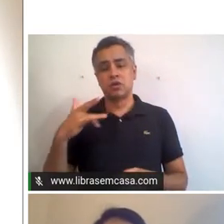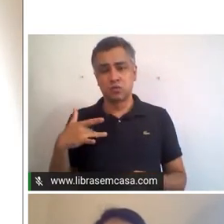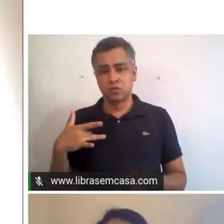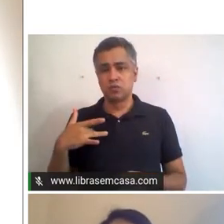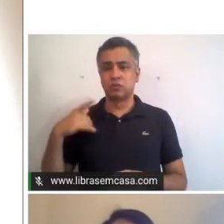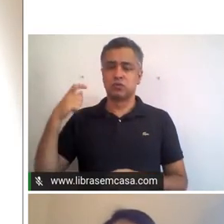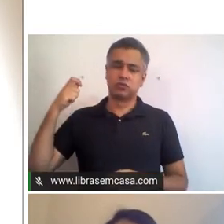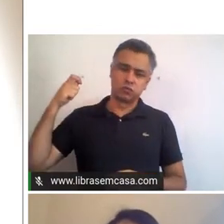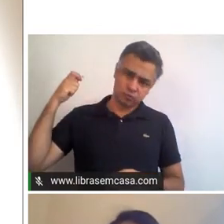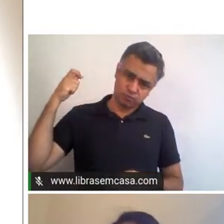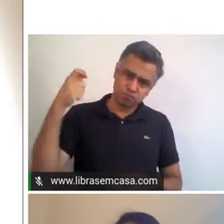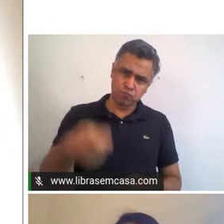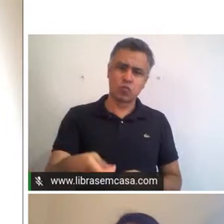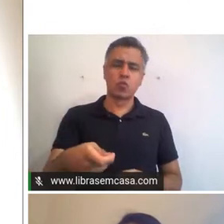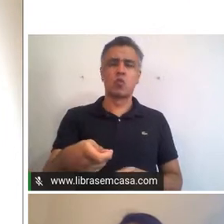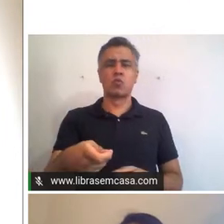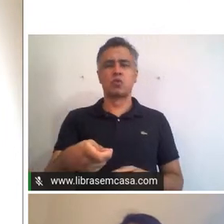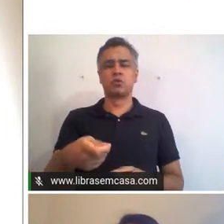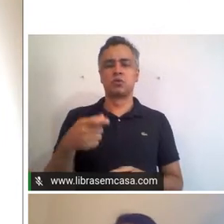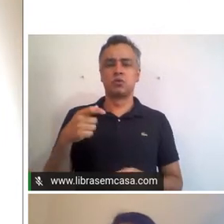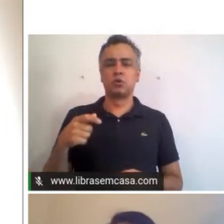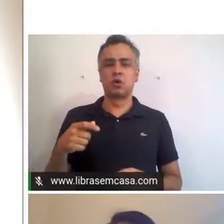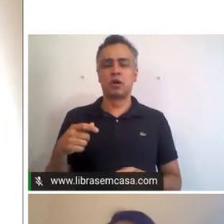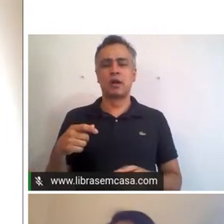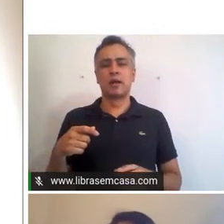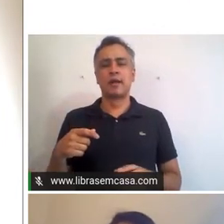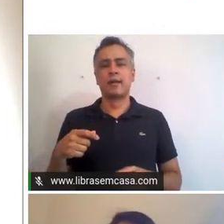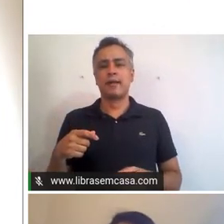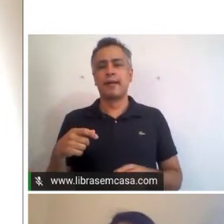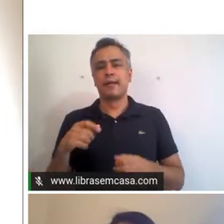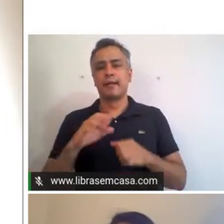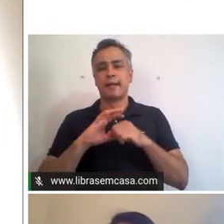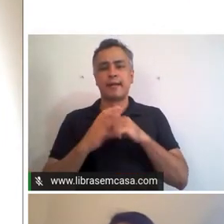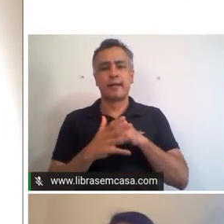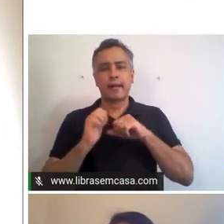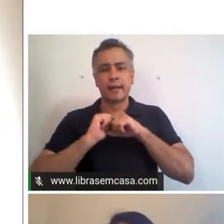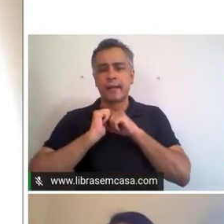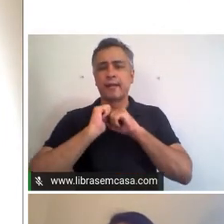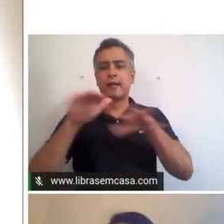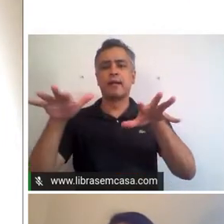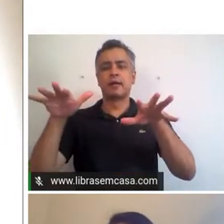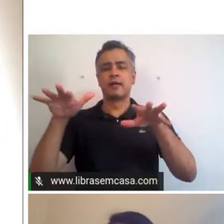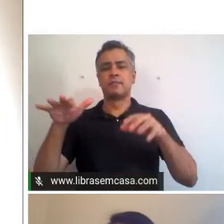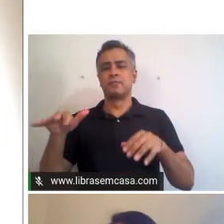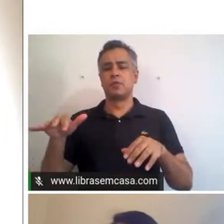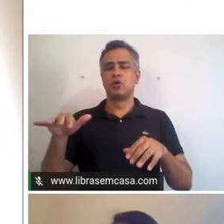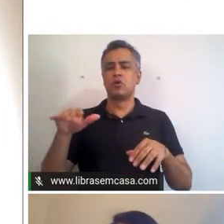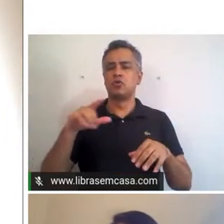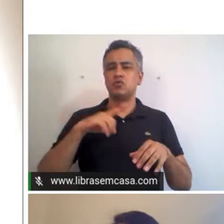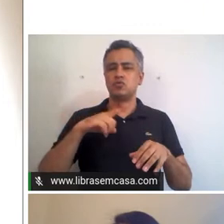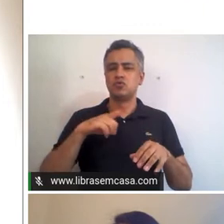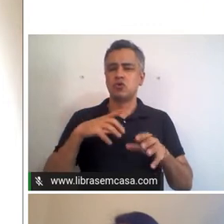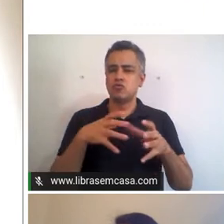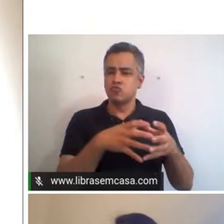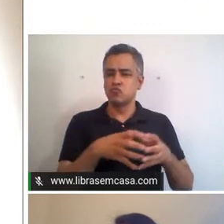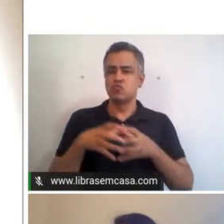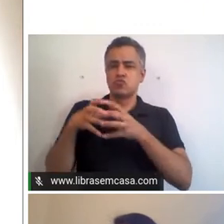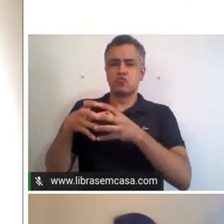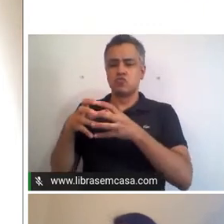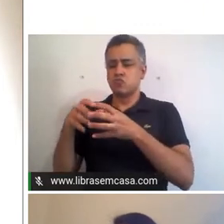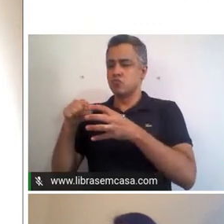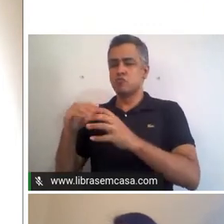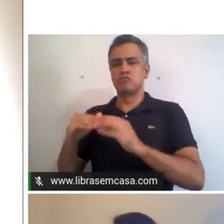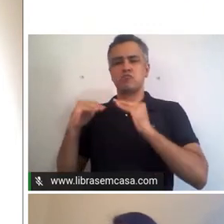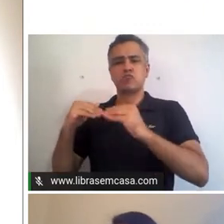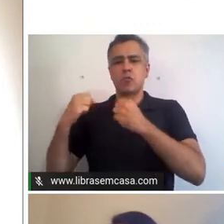e se sobrepõe à lógica epidemiológica, à concentração de poder, à concentração de